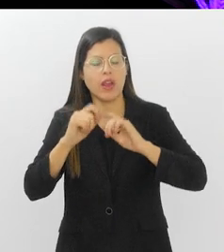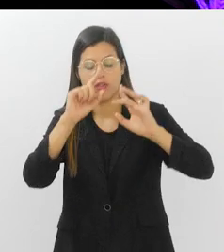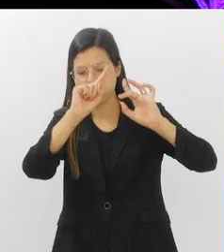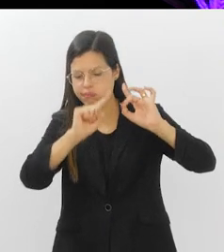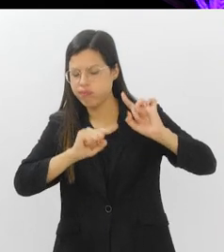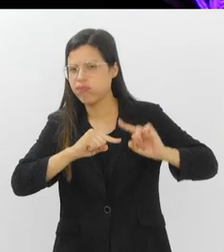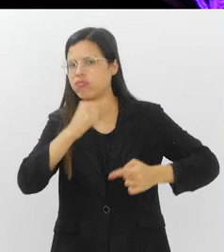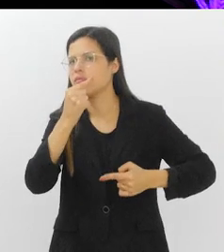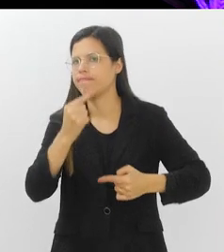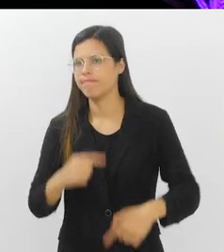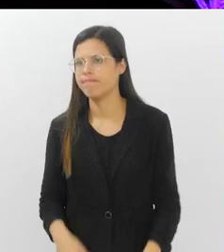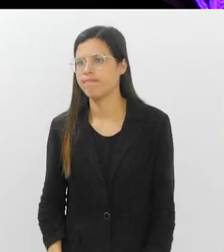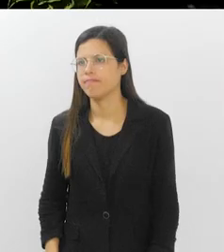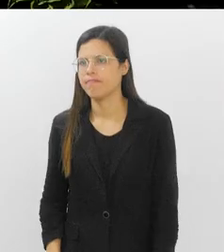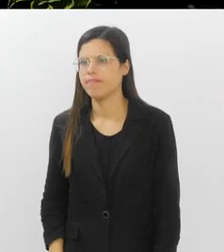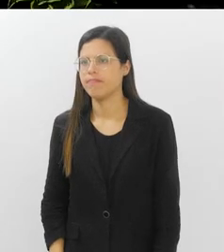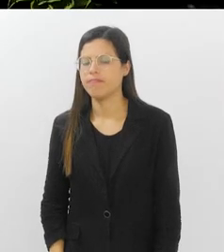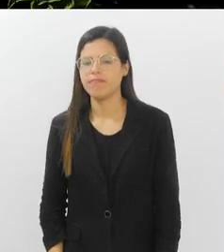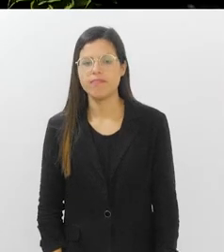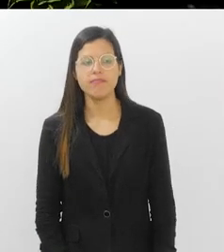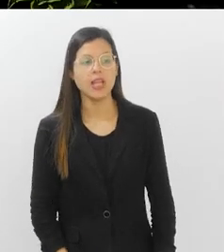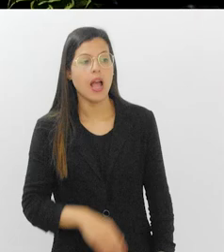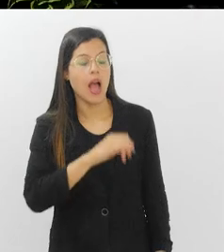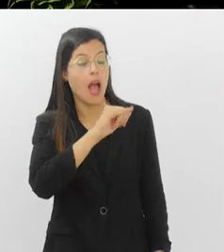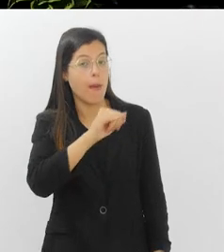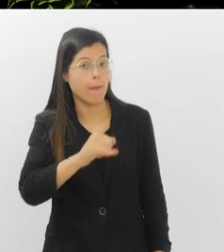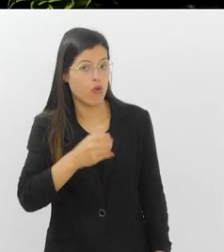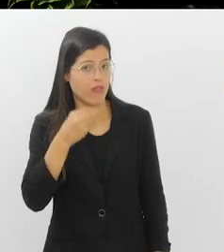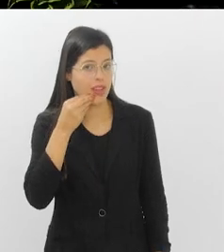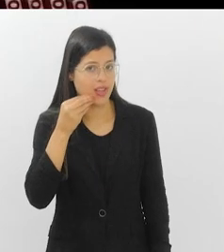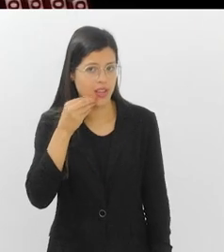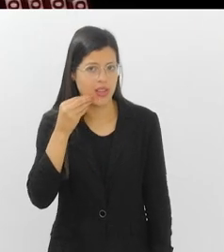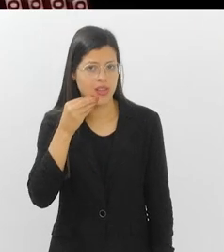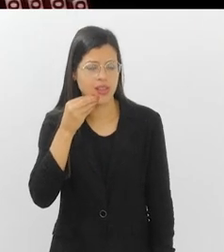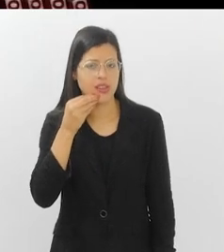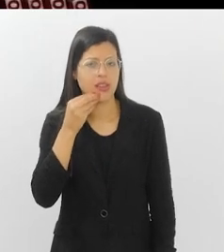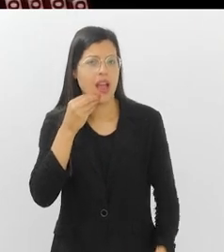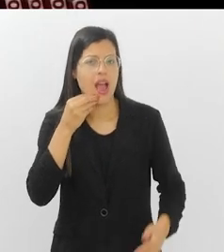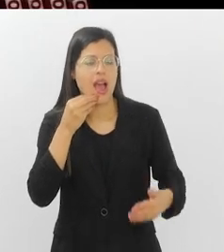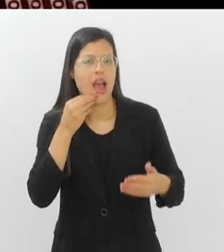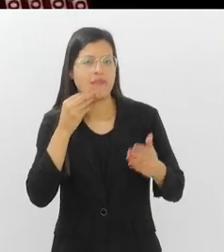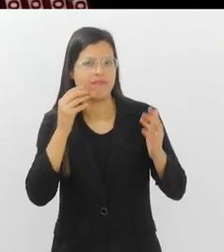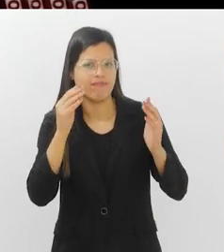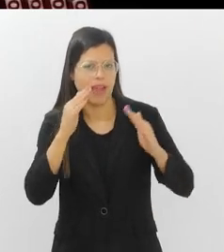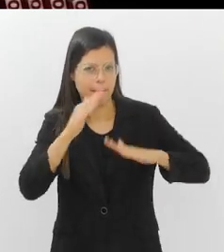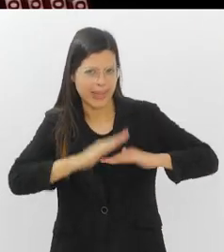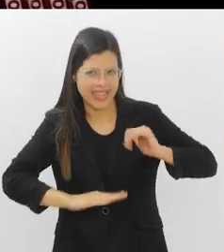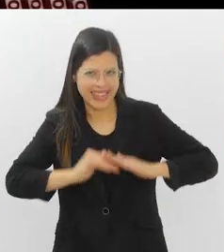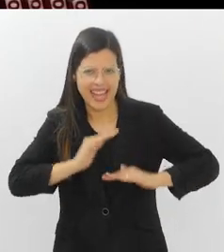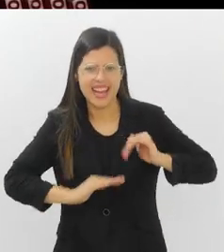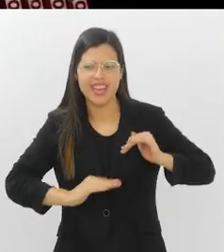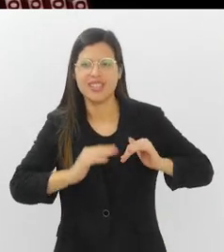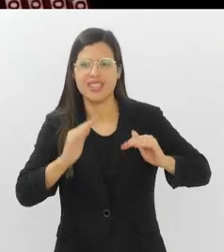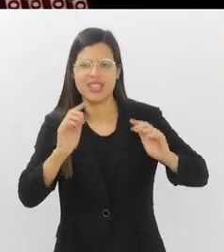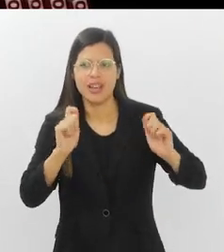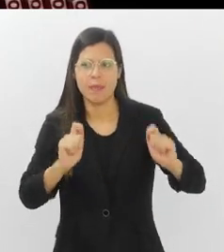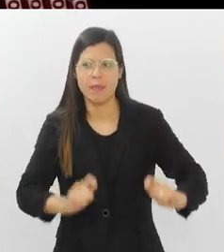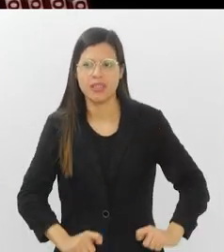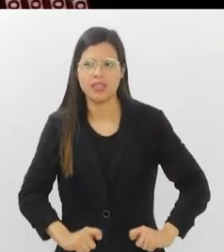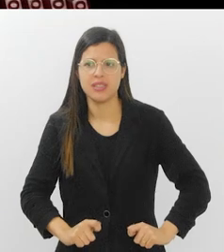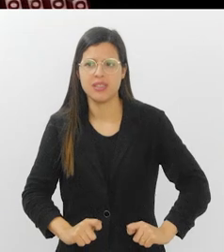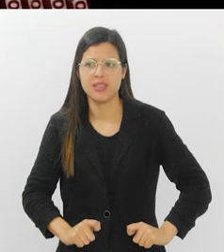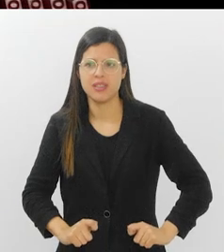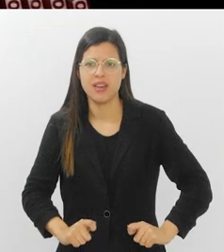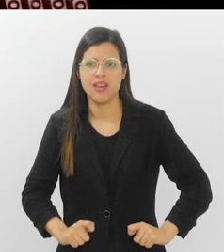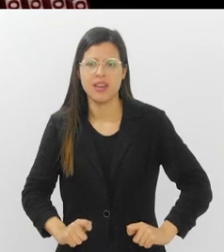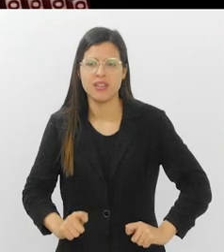crescer bastante né não e e aproveitar eh a sua habilidade a sua capacidade no seu caso você é